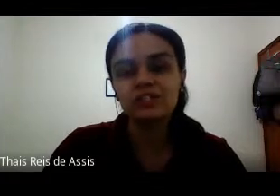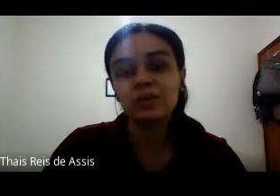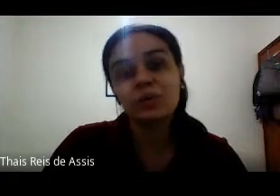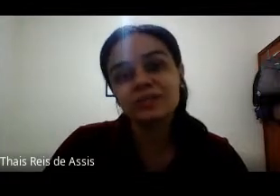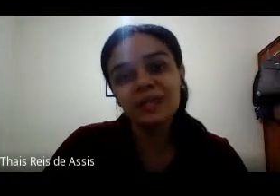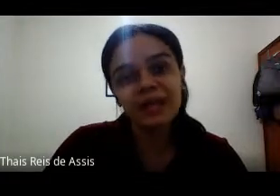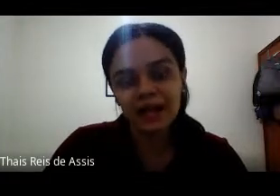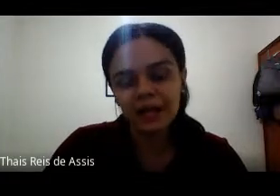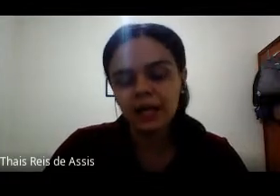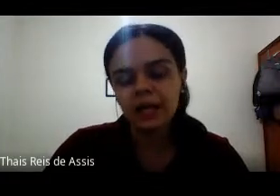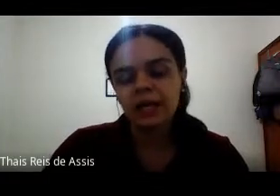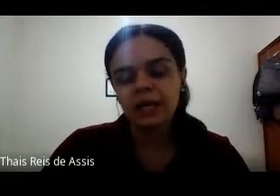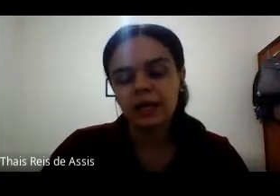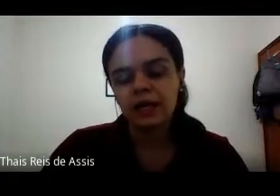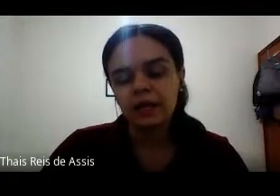escola, a gente tem que considerar